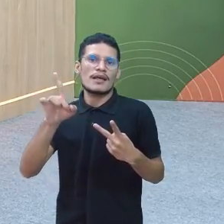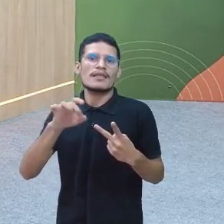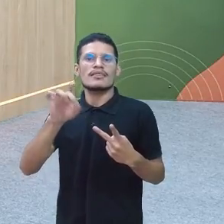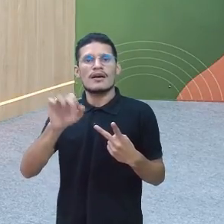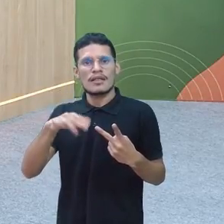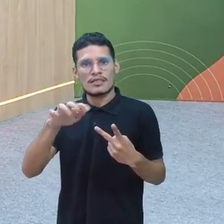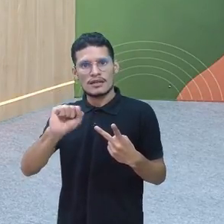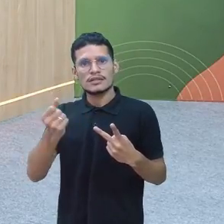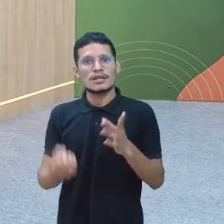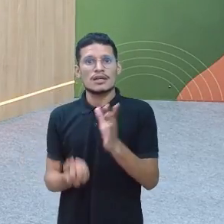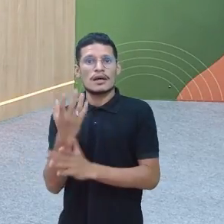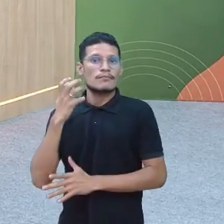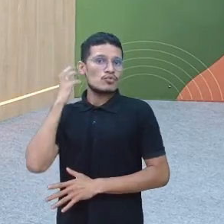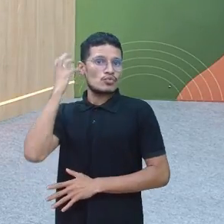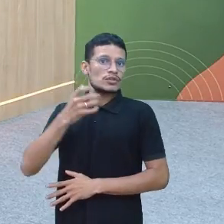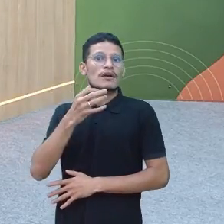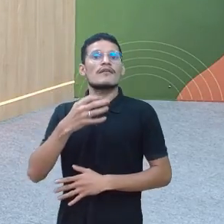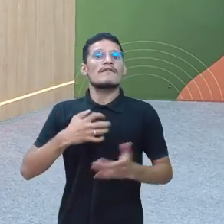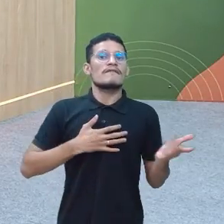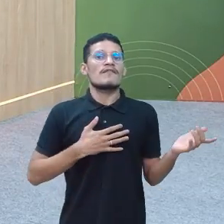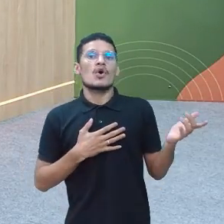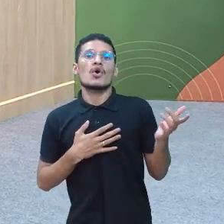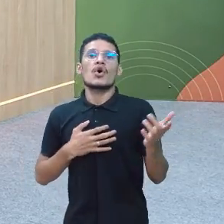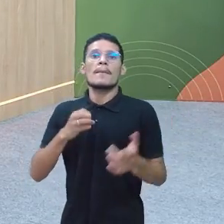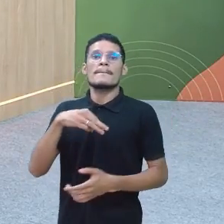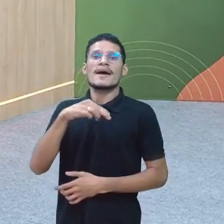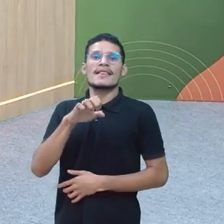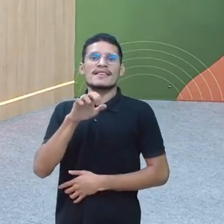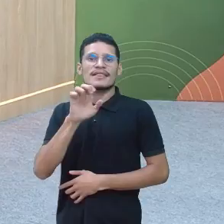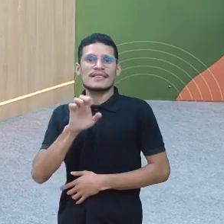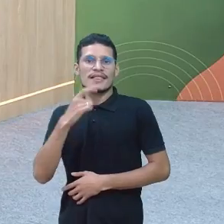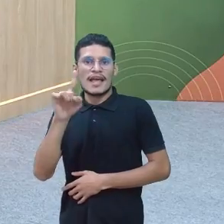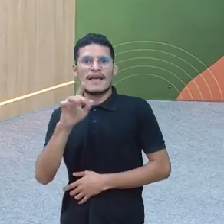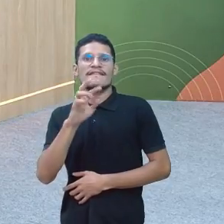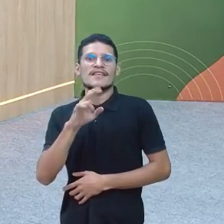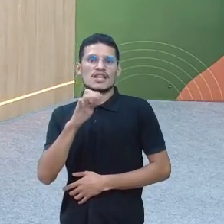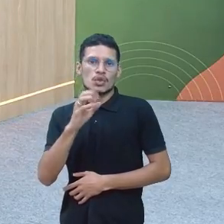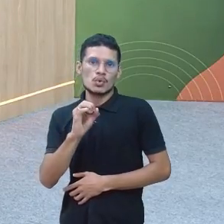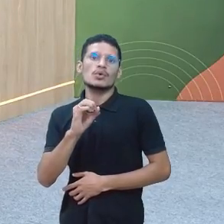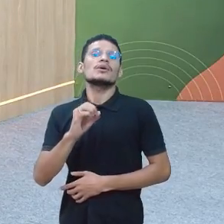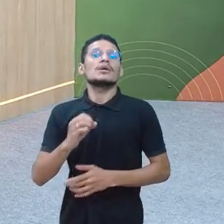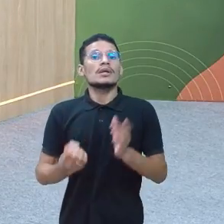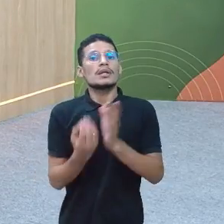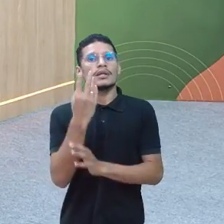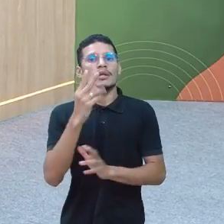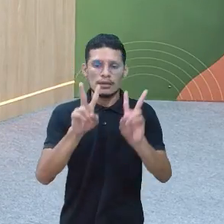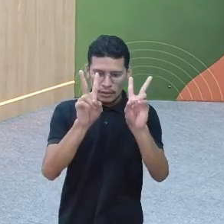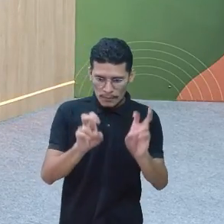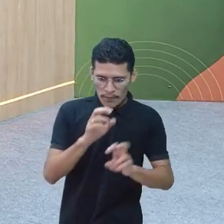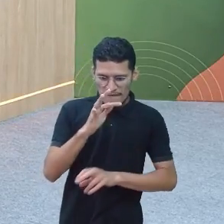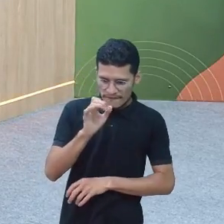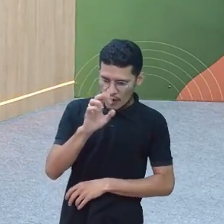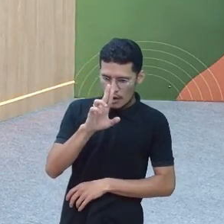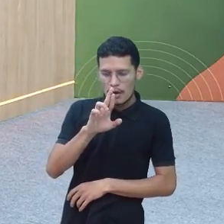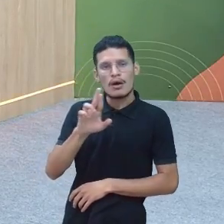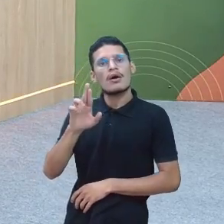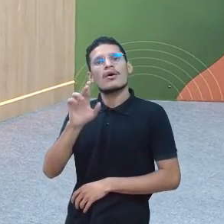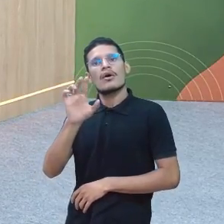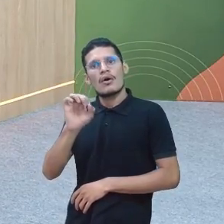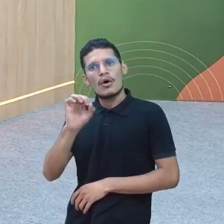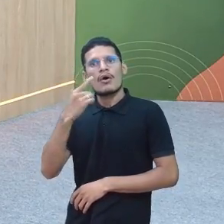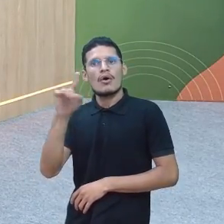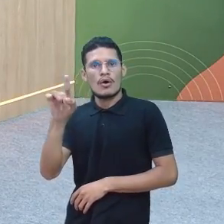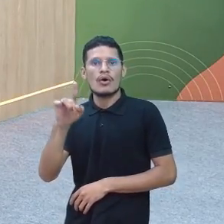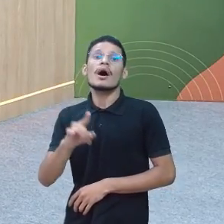que surge o termo forró. Então a gente pega, novamente, uma palavra grande e a